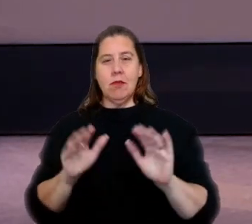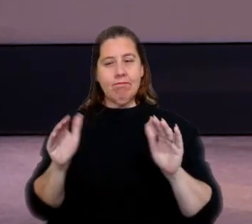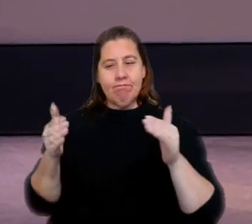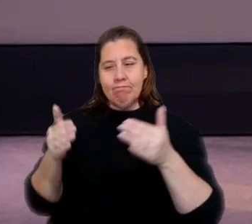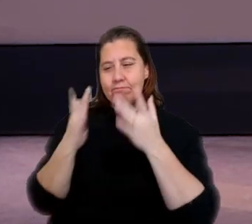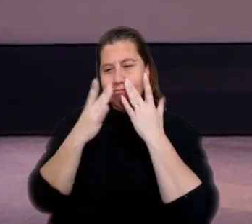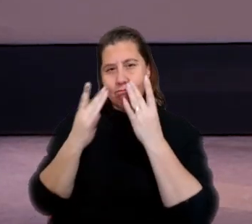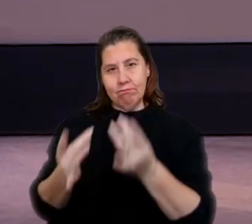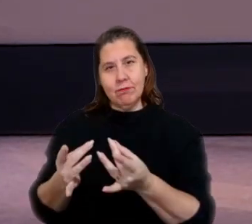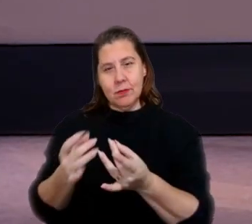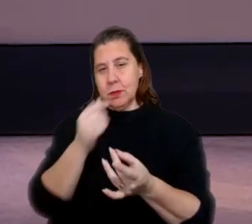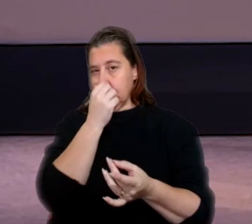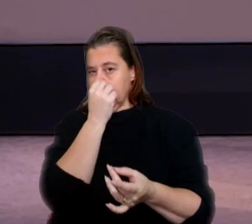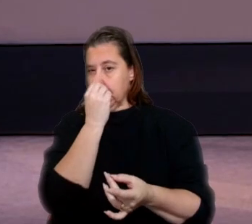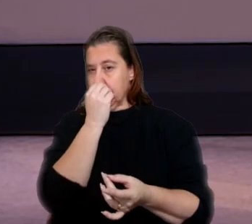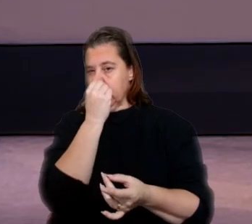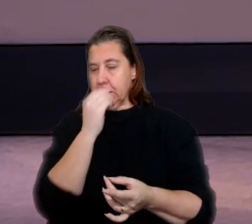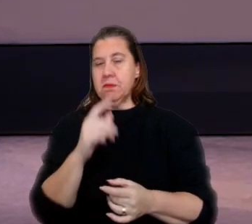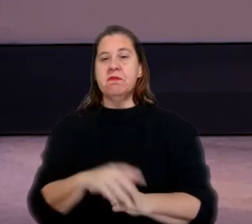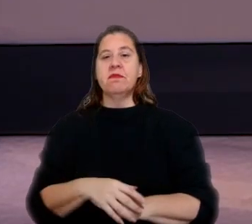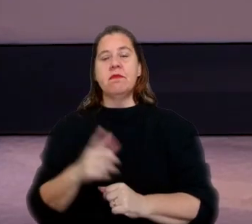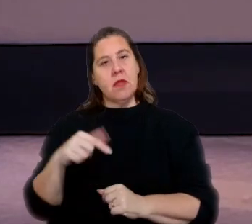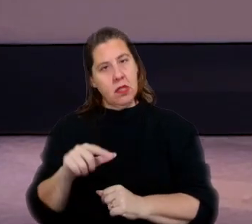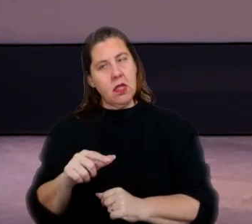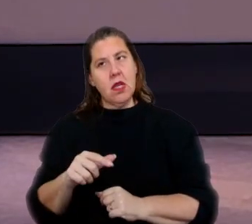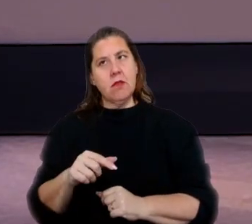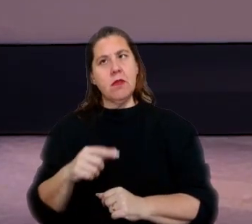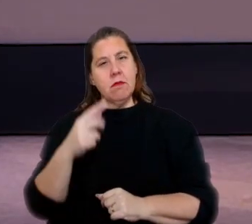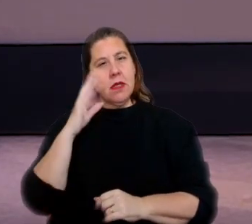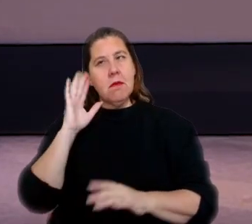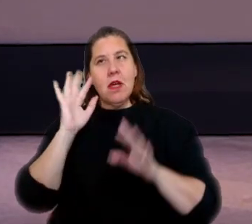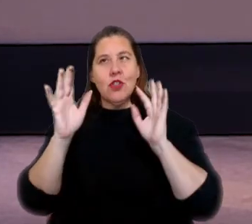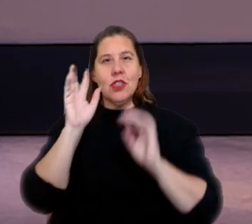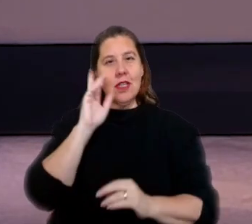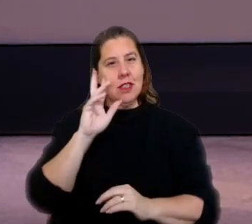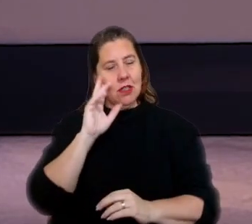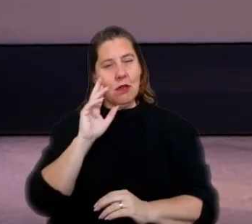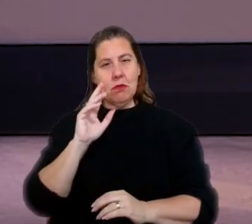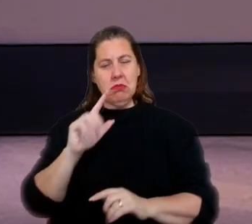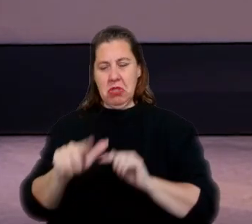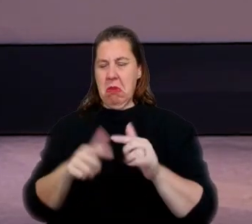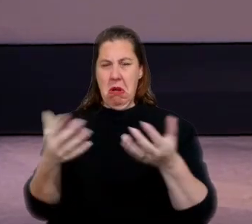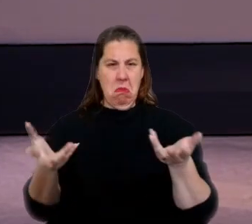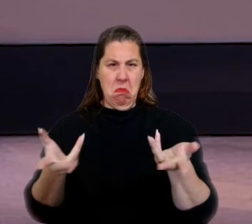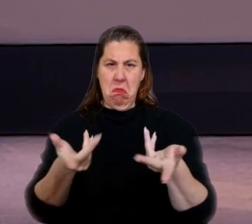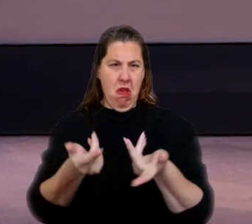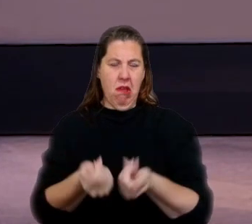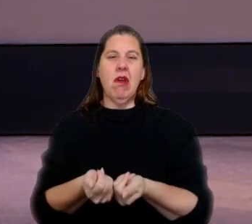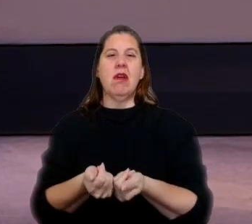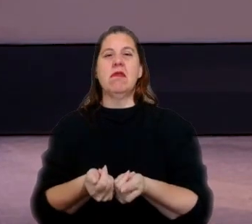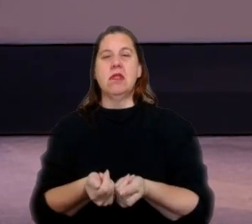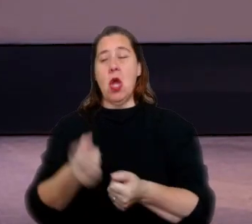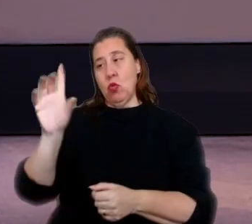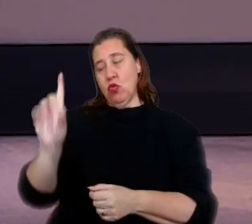de olhar muito forte. Então, só pelo olho você acaba embarcando naquela história. Enfim, é um trabalho de direção excepcional. Acho que é um